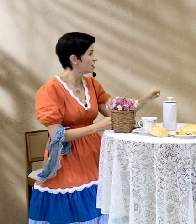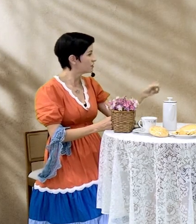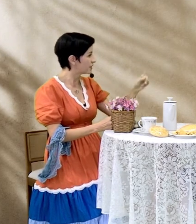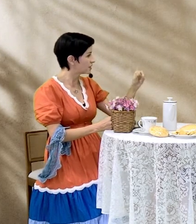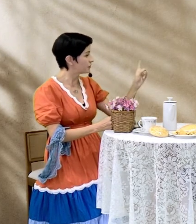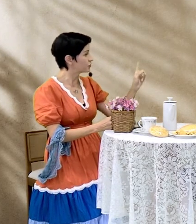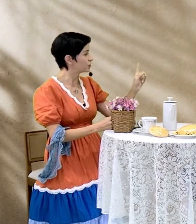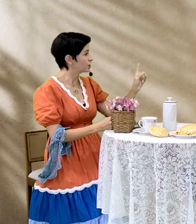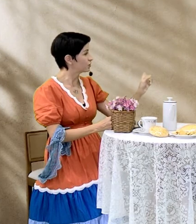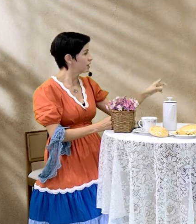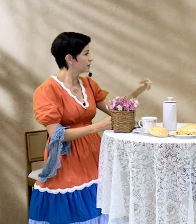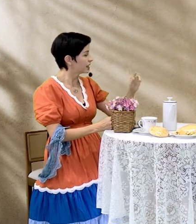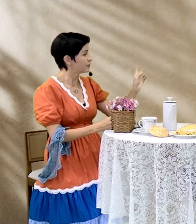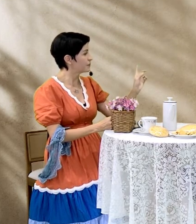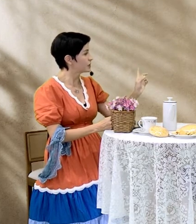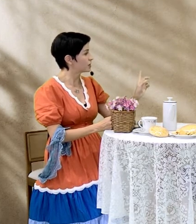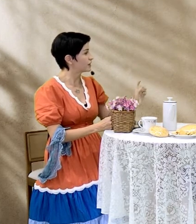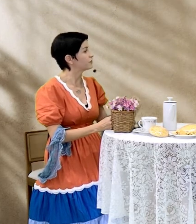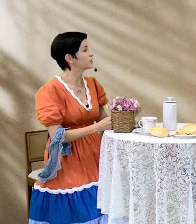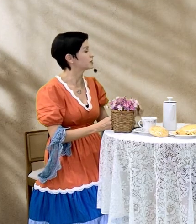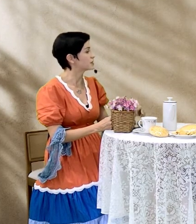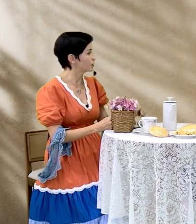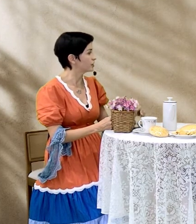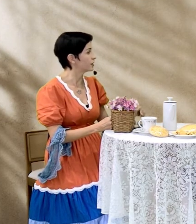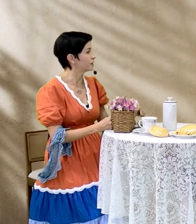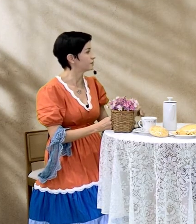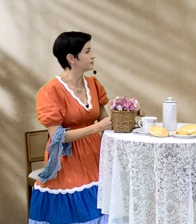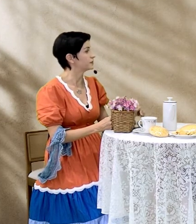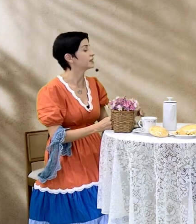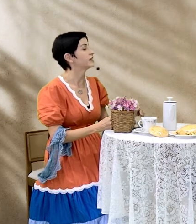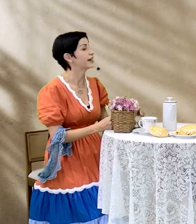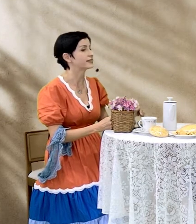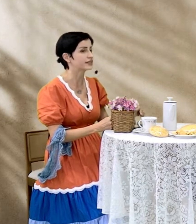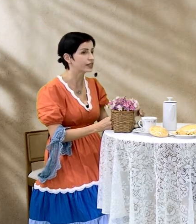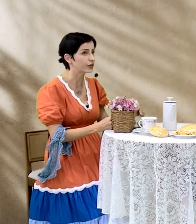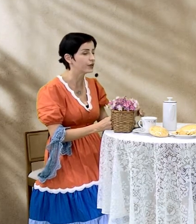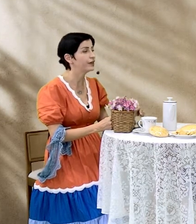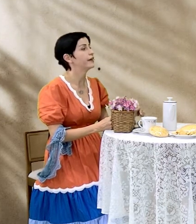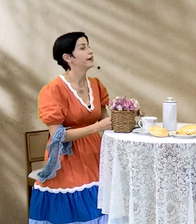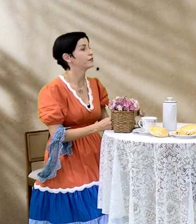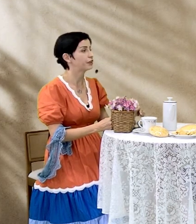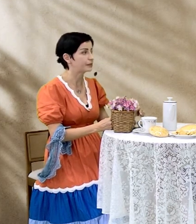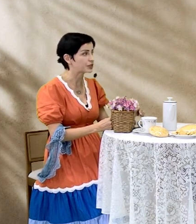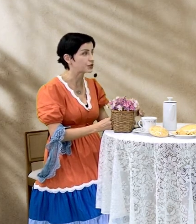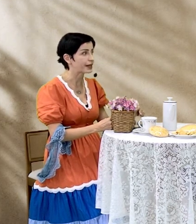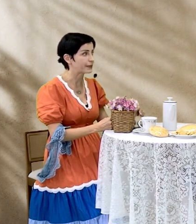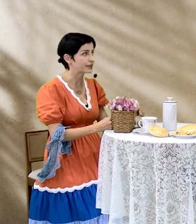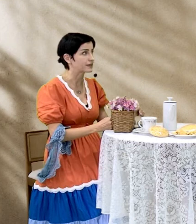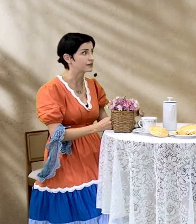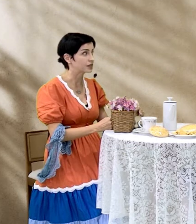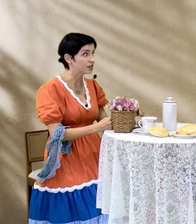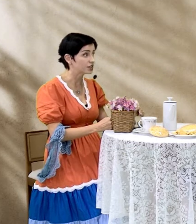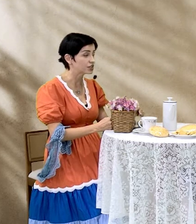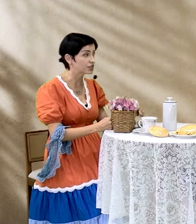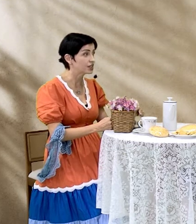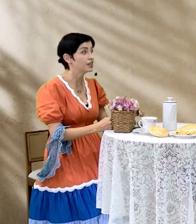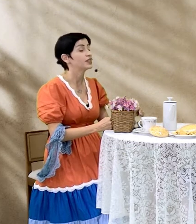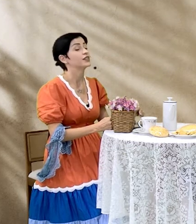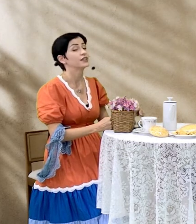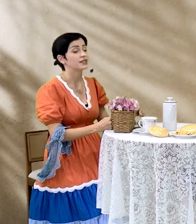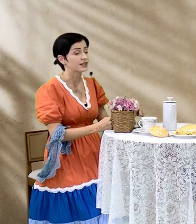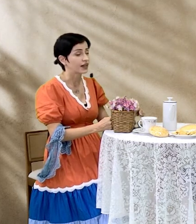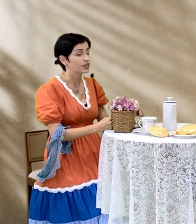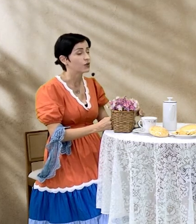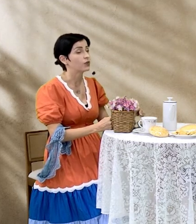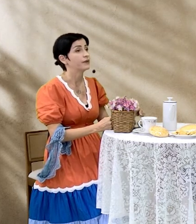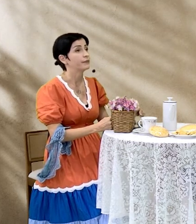mais fazer fuxico nem bebilhotar a vida de seu ninguém. E assim, ó, a velha baixou a cabeça triste